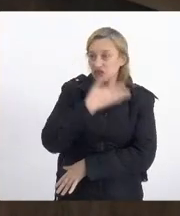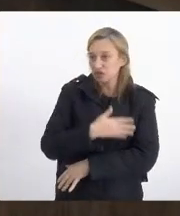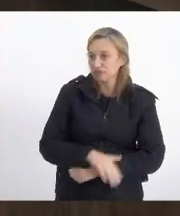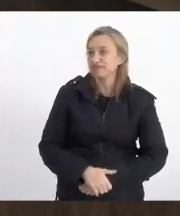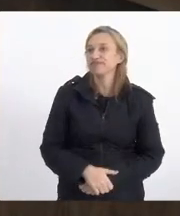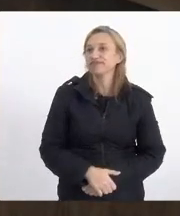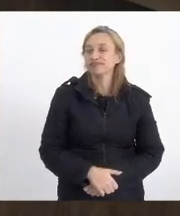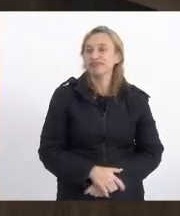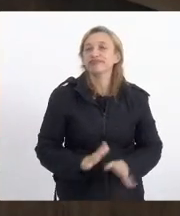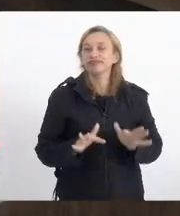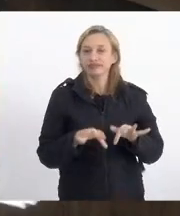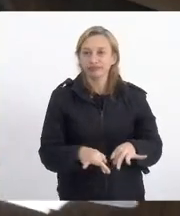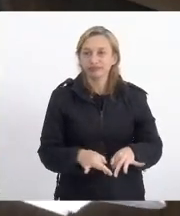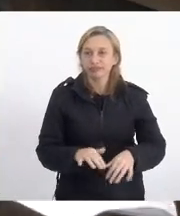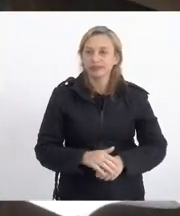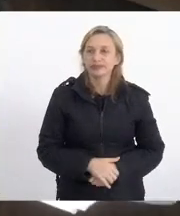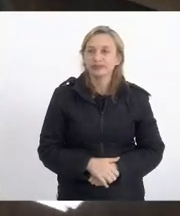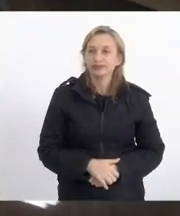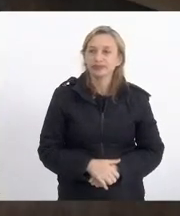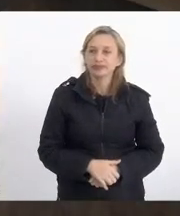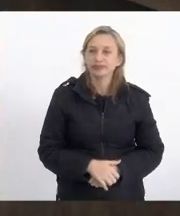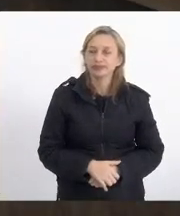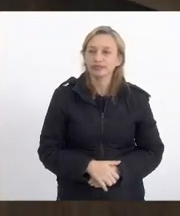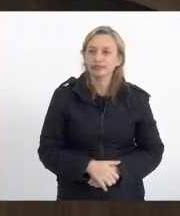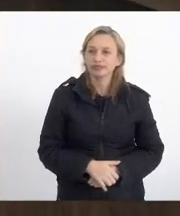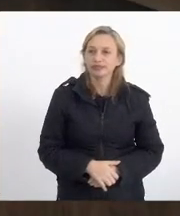Para concluir, por favor. Só para concluir, senhores,